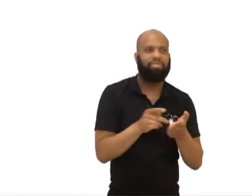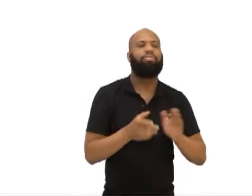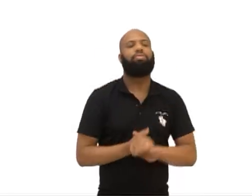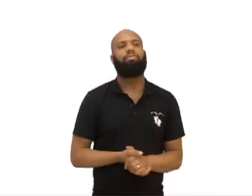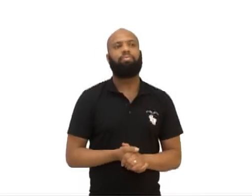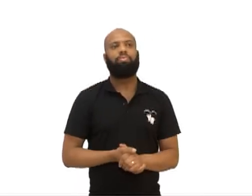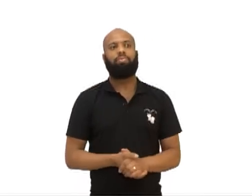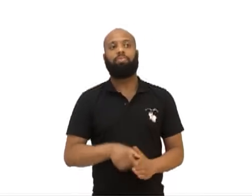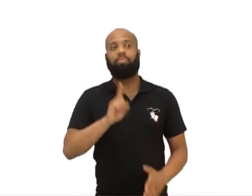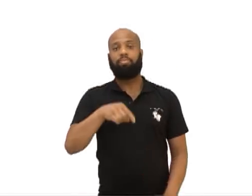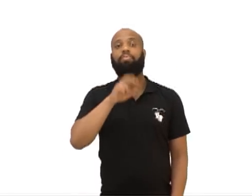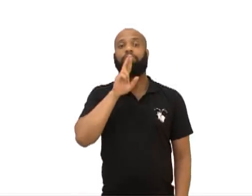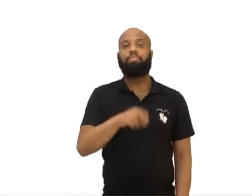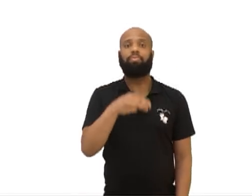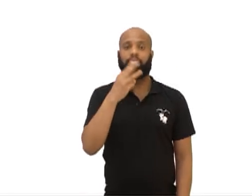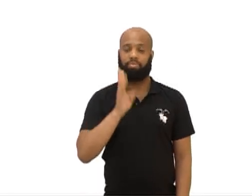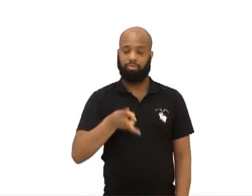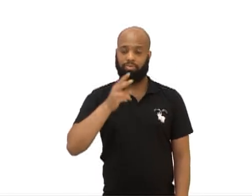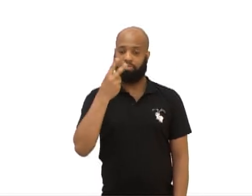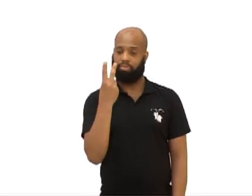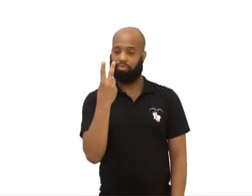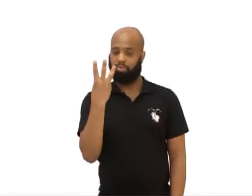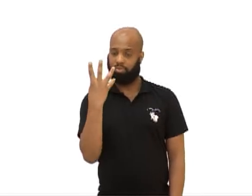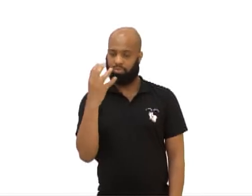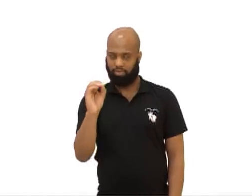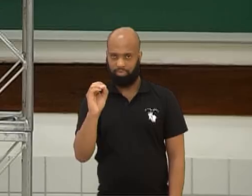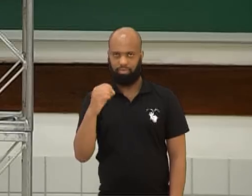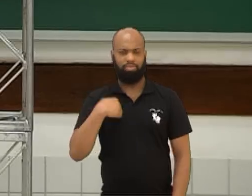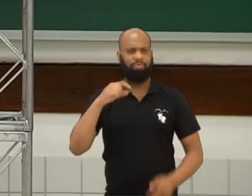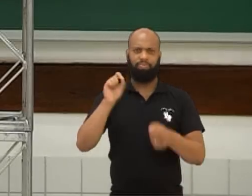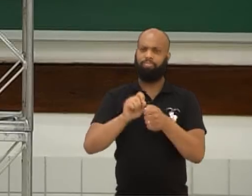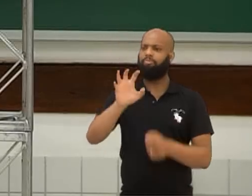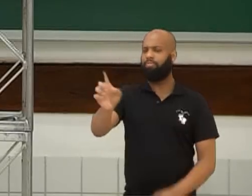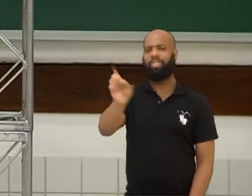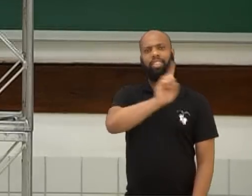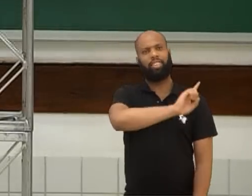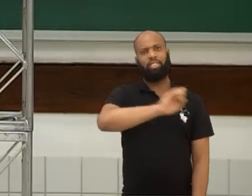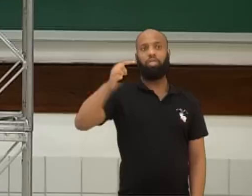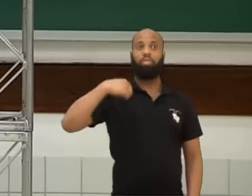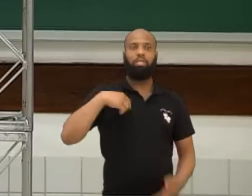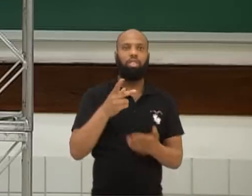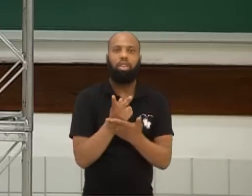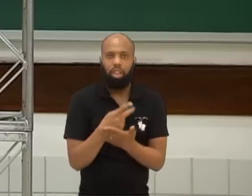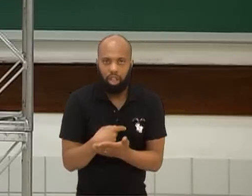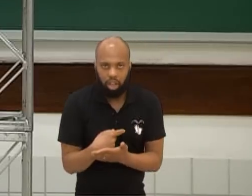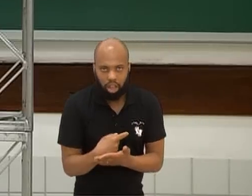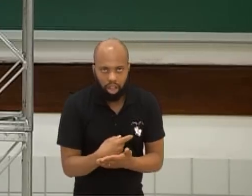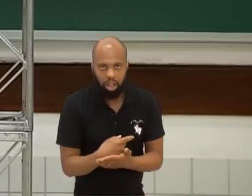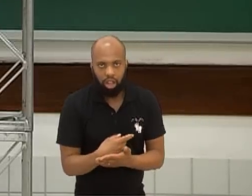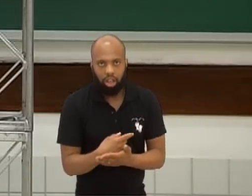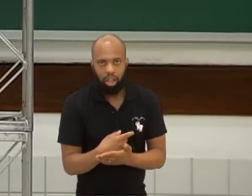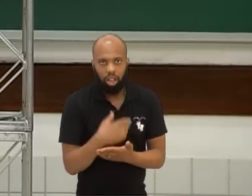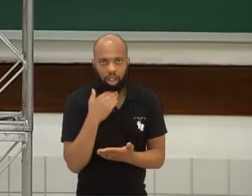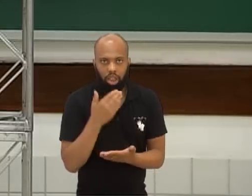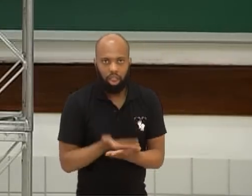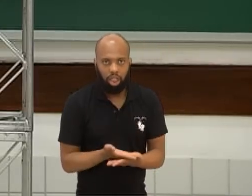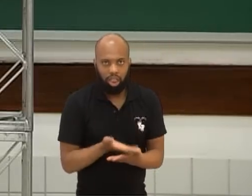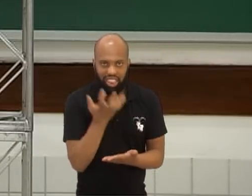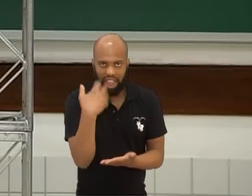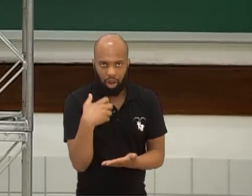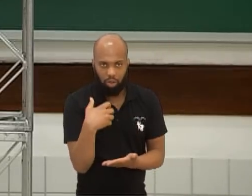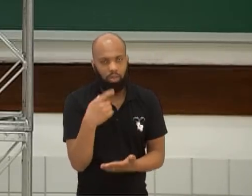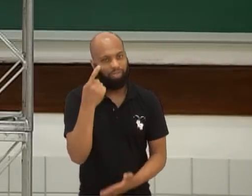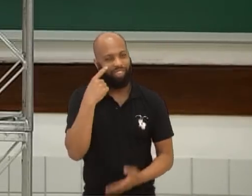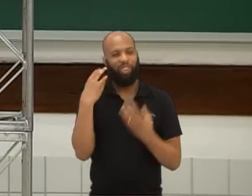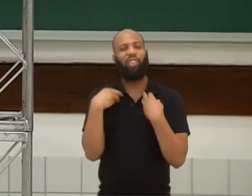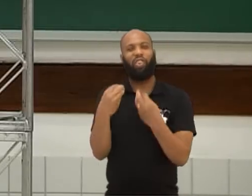Então, 3.240. Professora, eu não fiz assim. Professora, eu desenhei. Você desenhou? Vamos